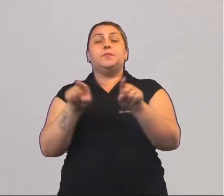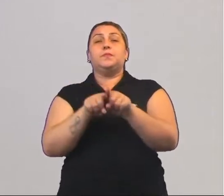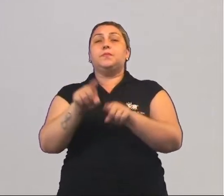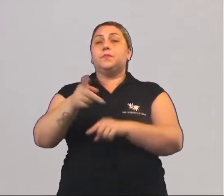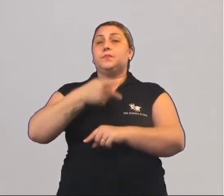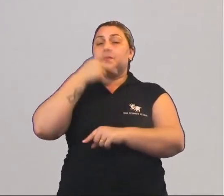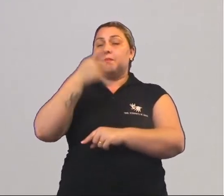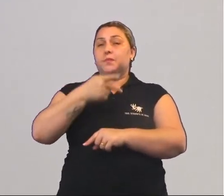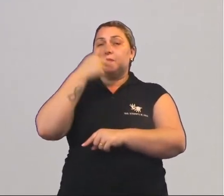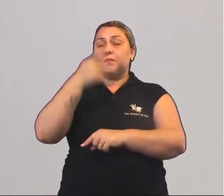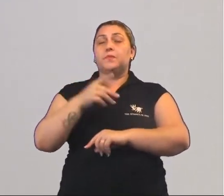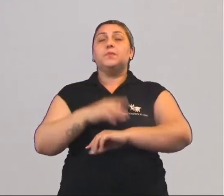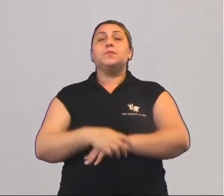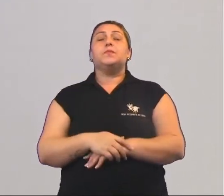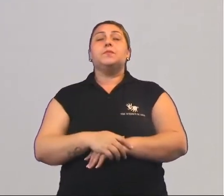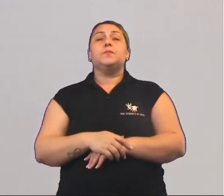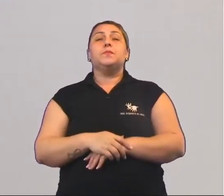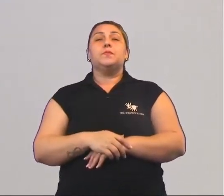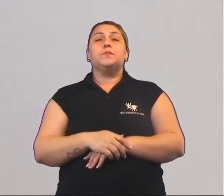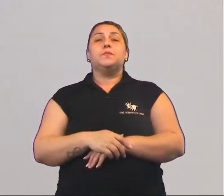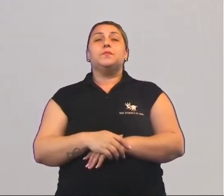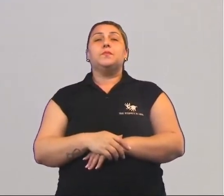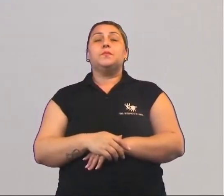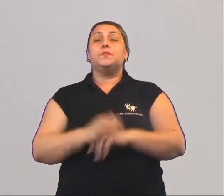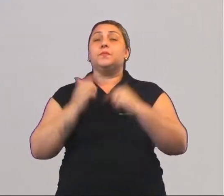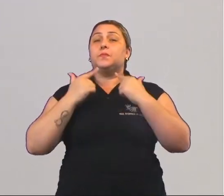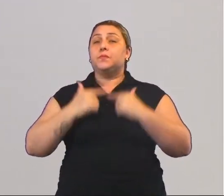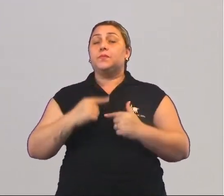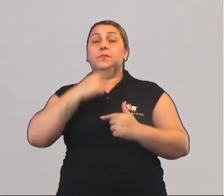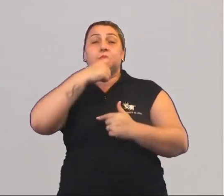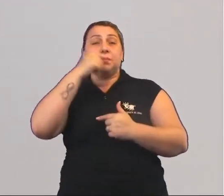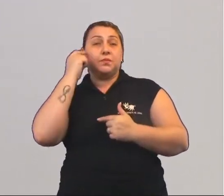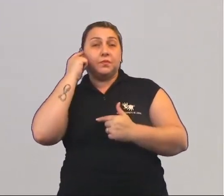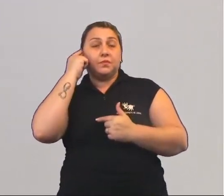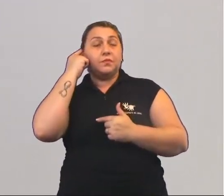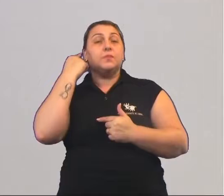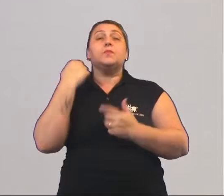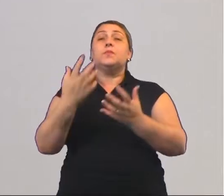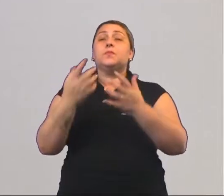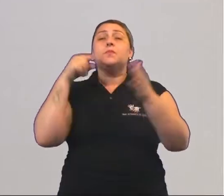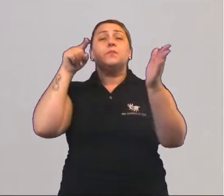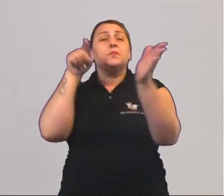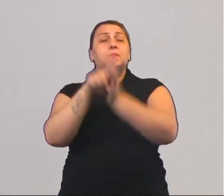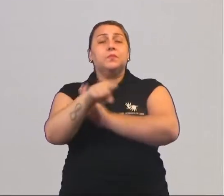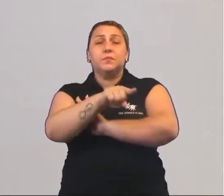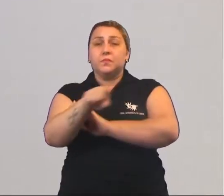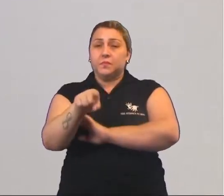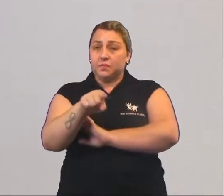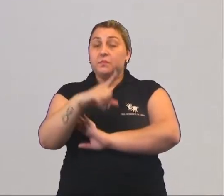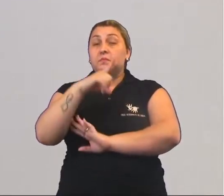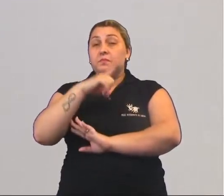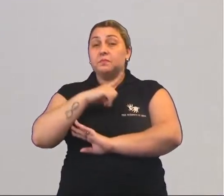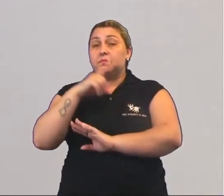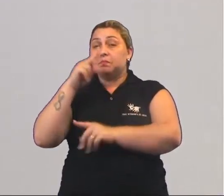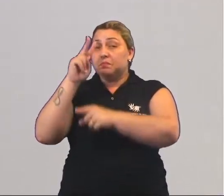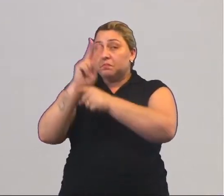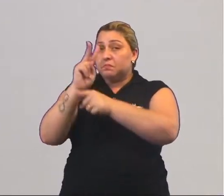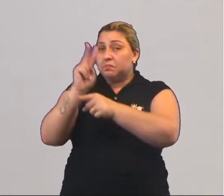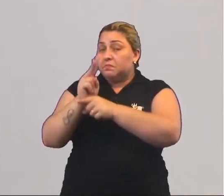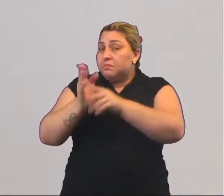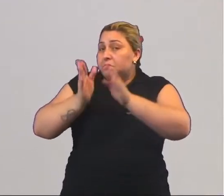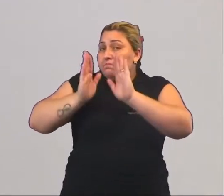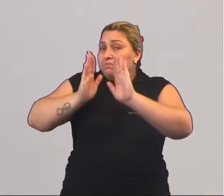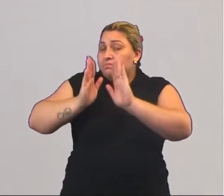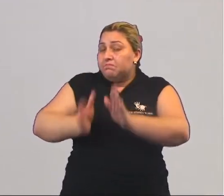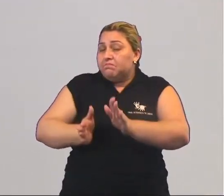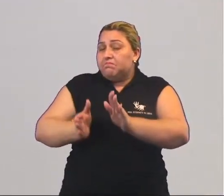estamos falando que envolve a higiene bucal. E eu queria perguntar para vocês, você tem esse cuidado? Você já